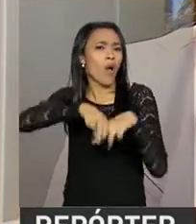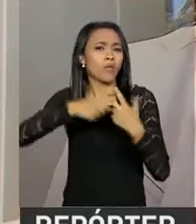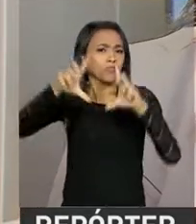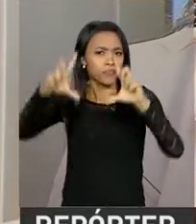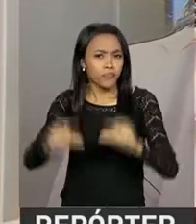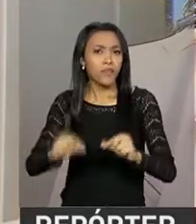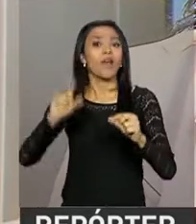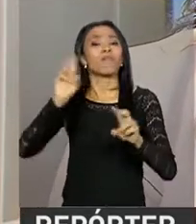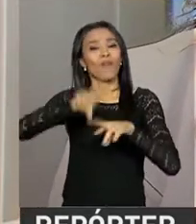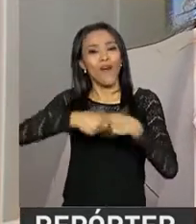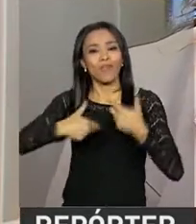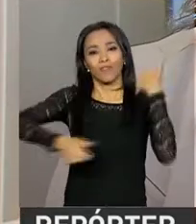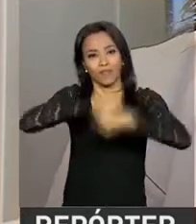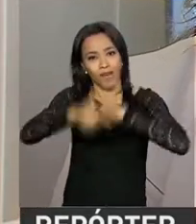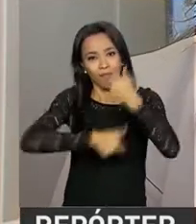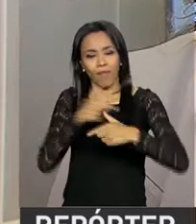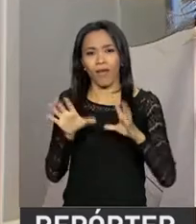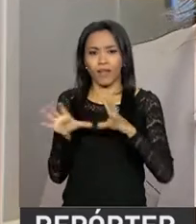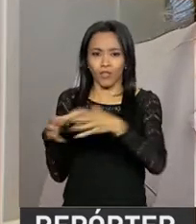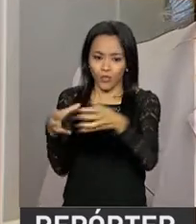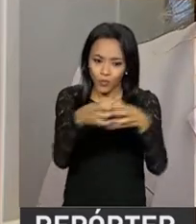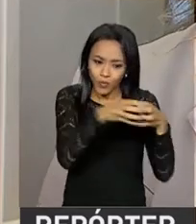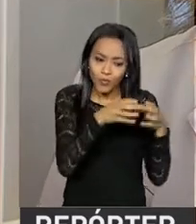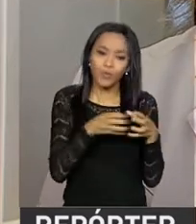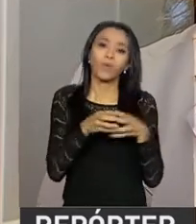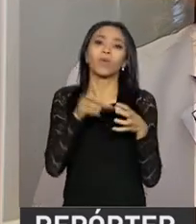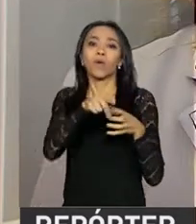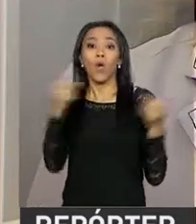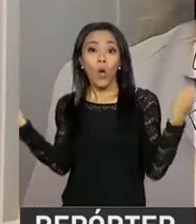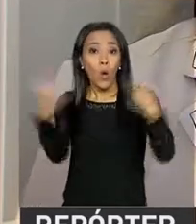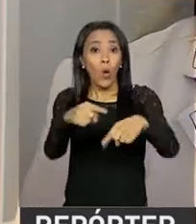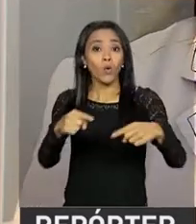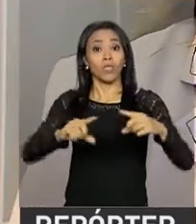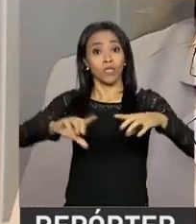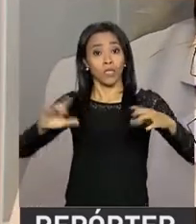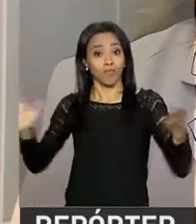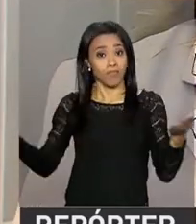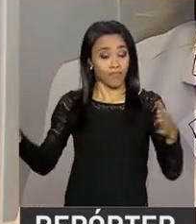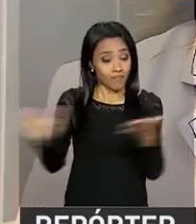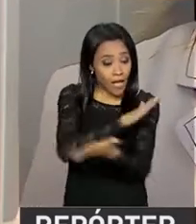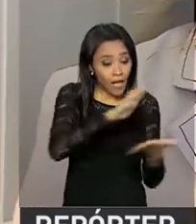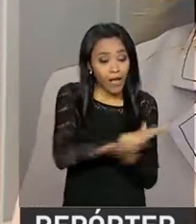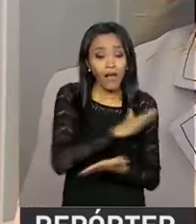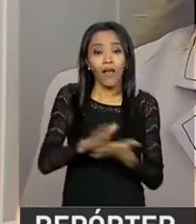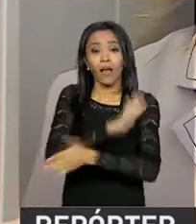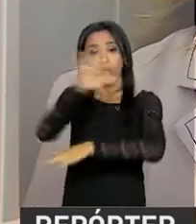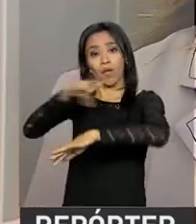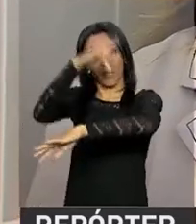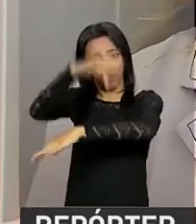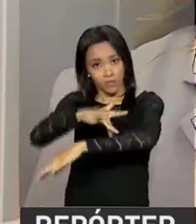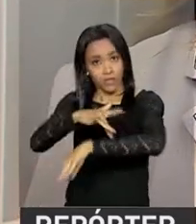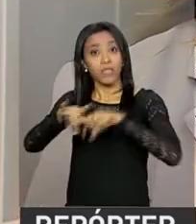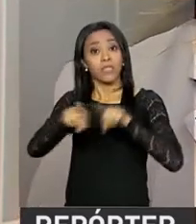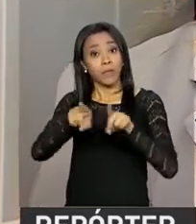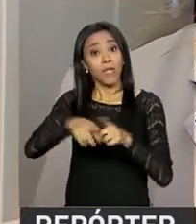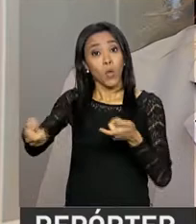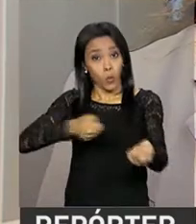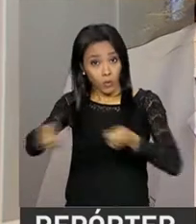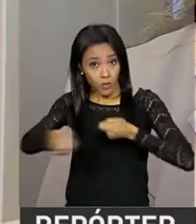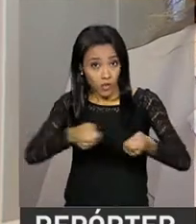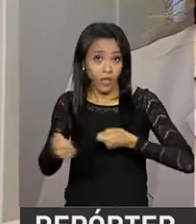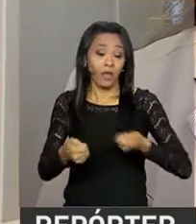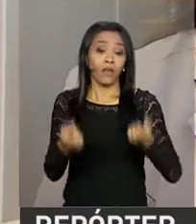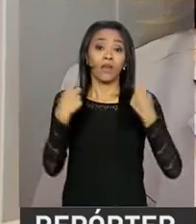ações voltadas para o combate ao mosquito Aedes aegypti. E para intensificar o controle do mosquito, o Ministério